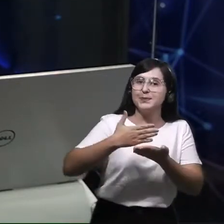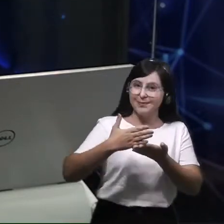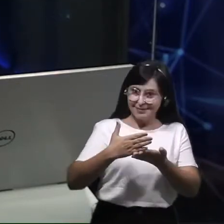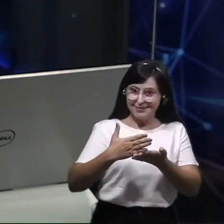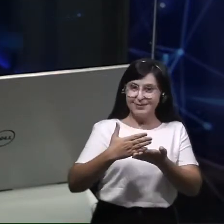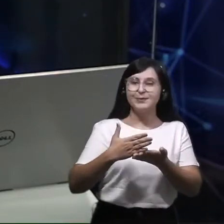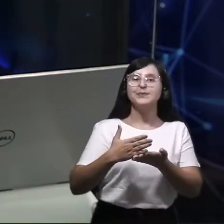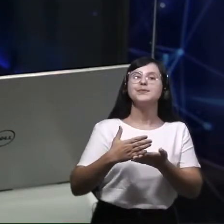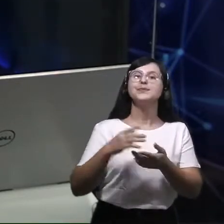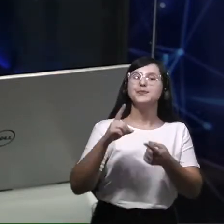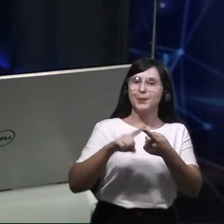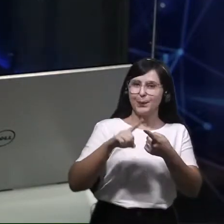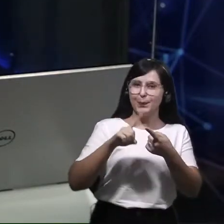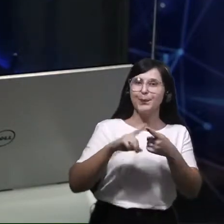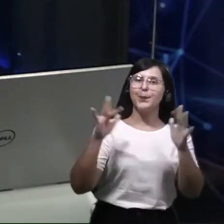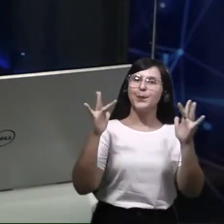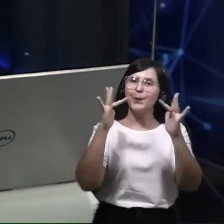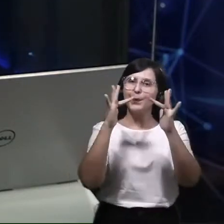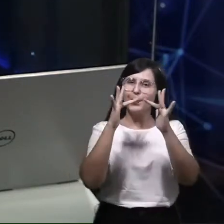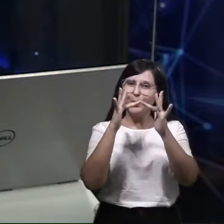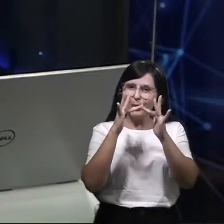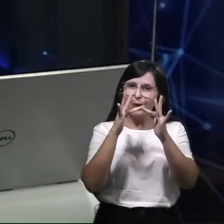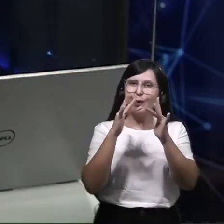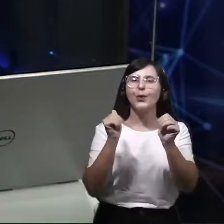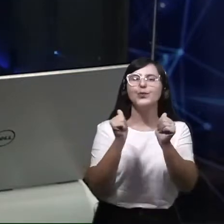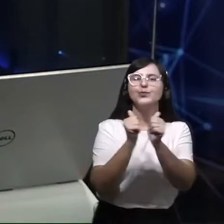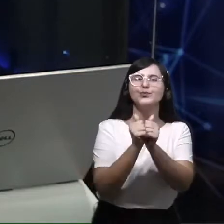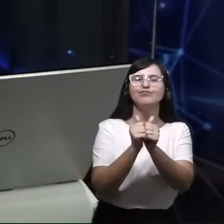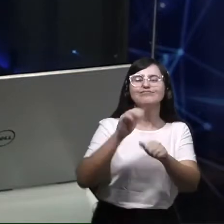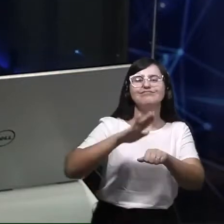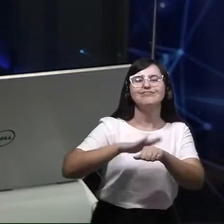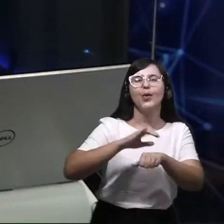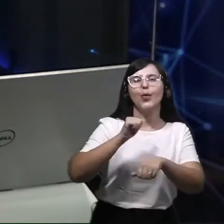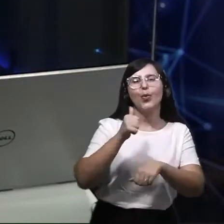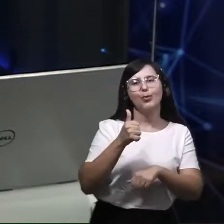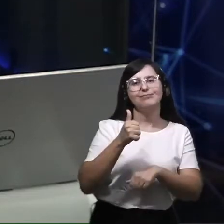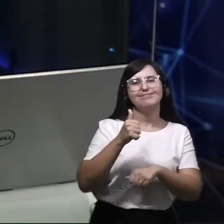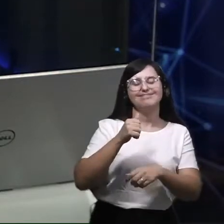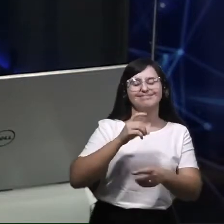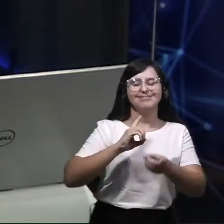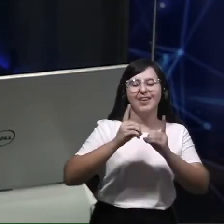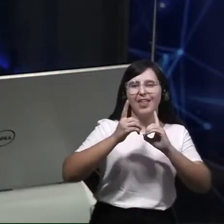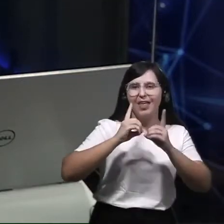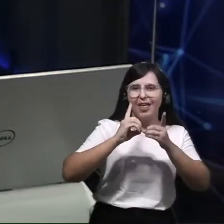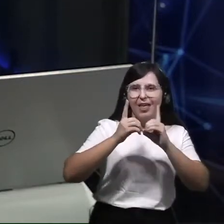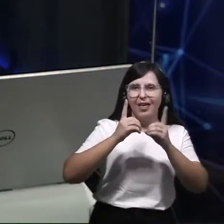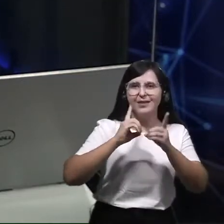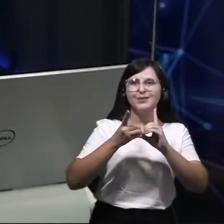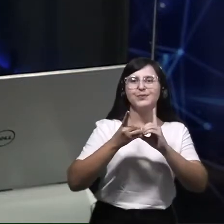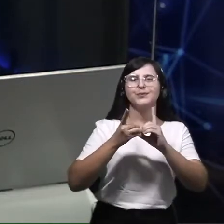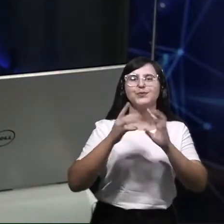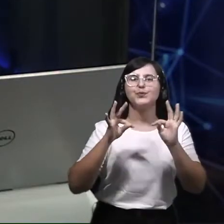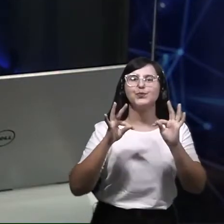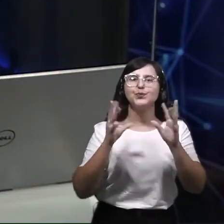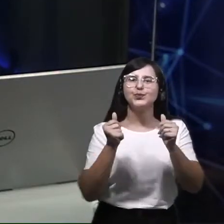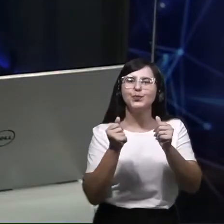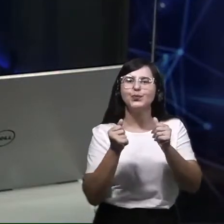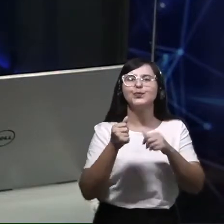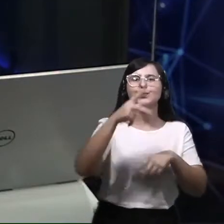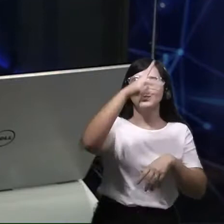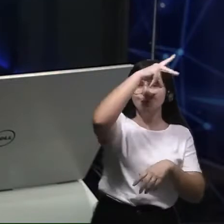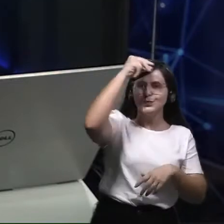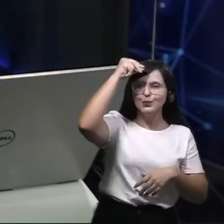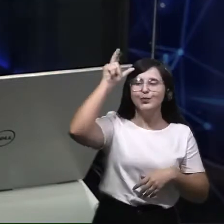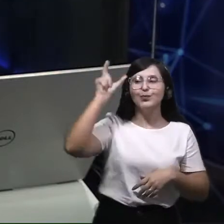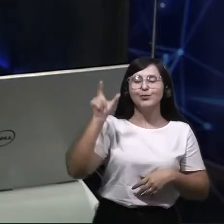estamos conectados juntos em mais um debate com os candidatos a prefeito. Vamos iniciar o nosso